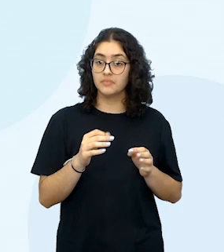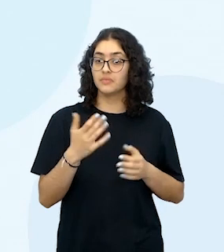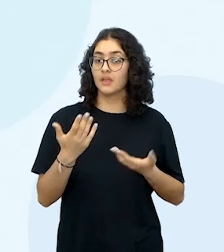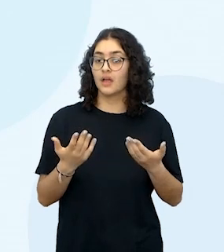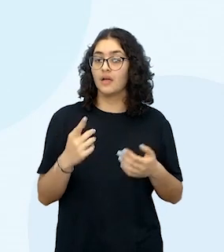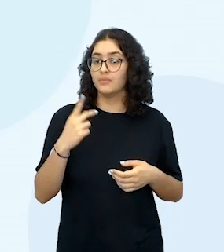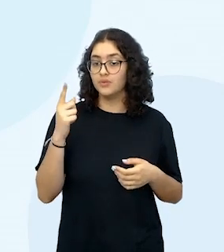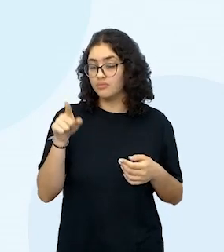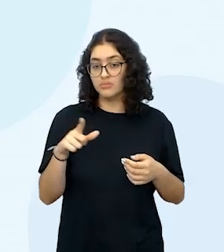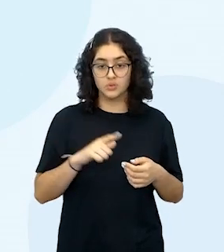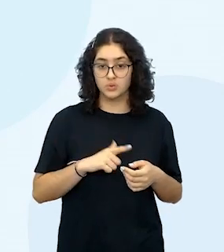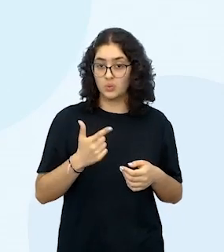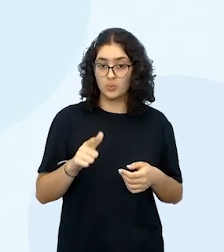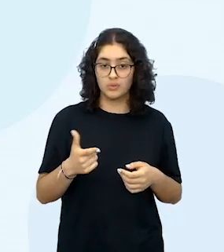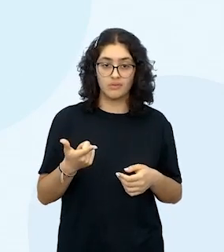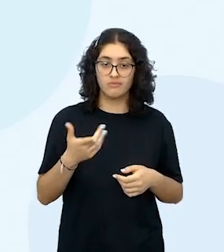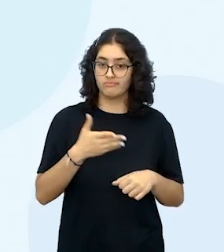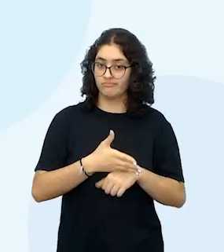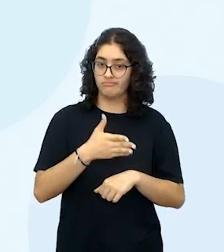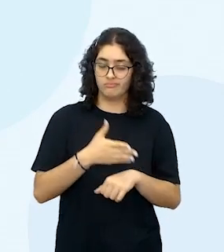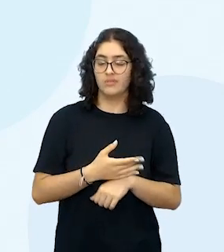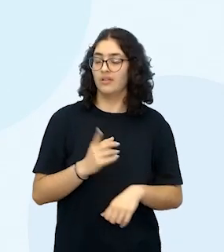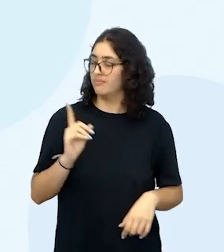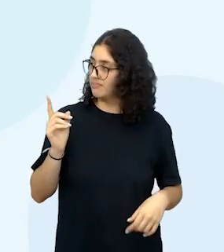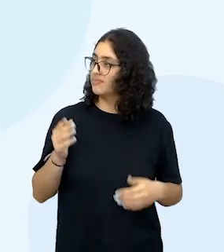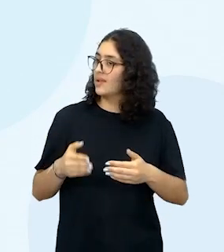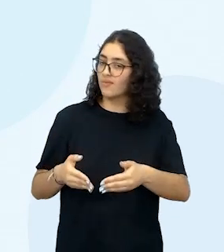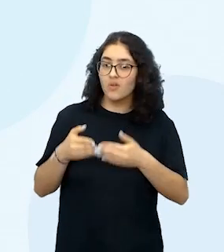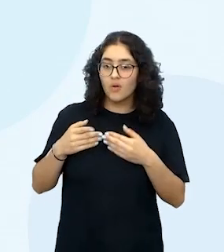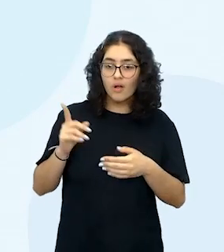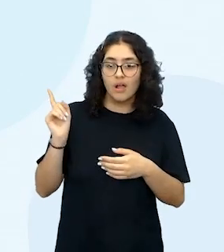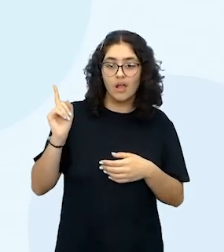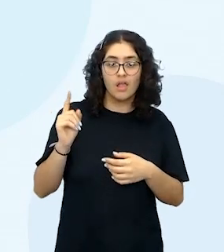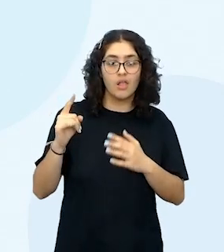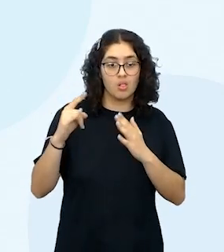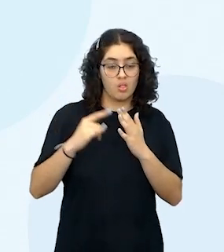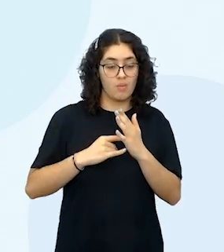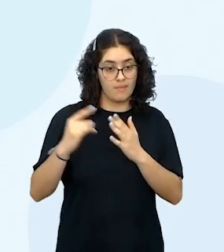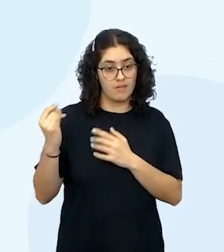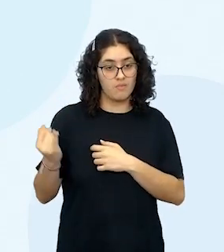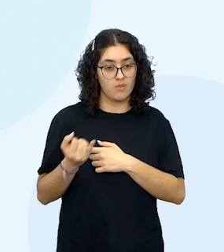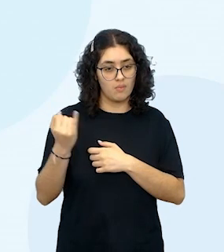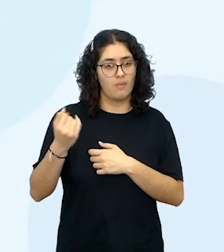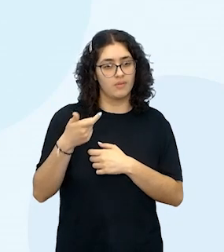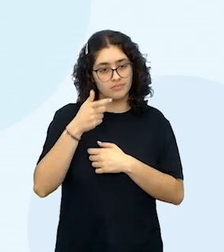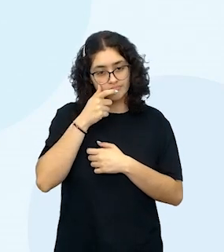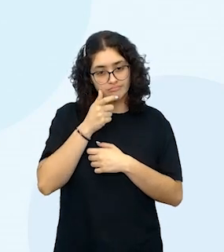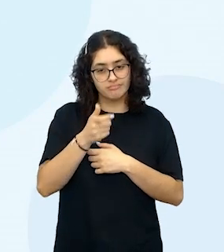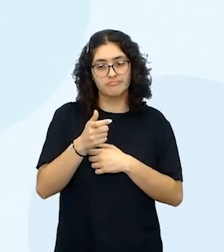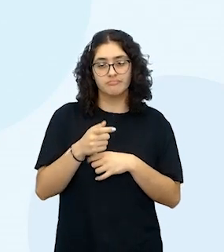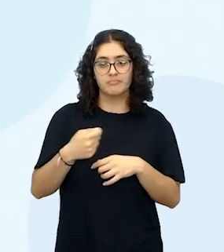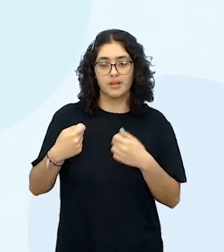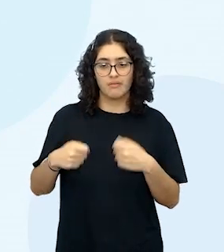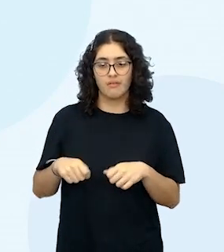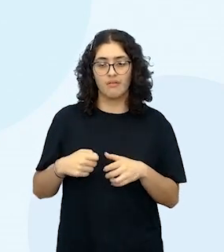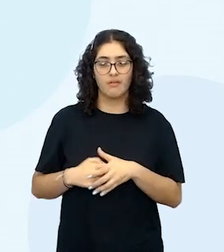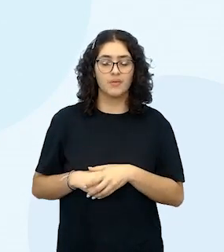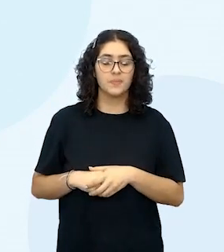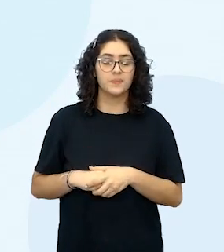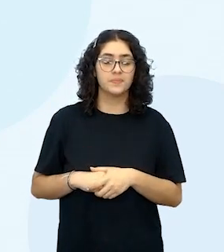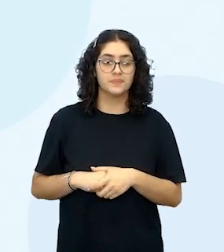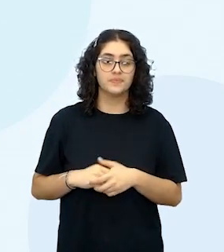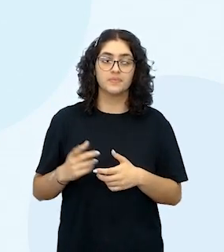né, ainda não tenha conferido. Por favor, são documentos muito importantes para dar uma olhada. E agora a gente, né, deu